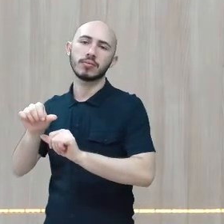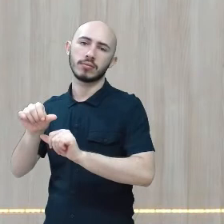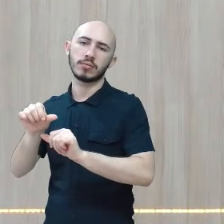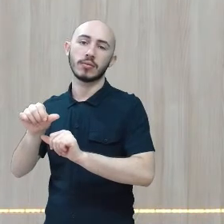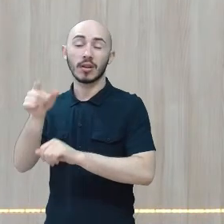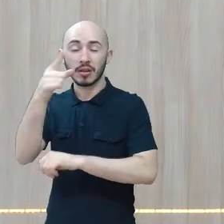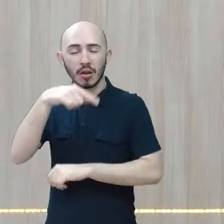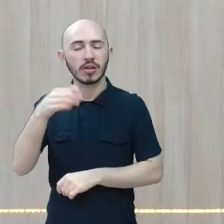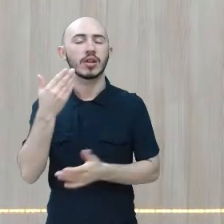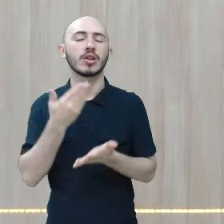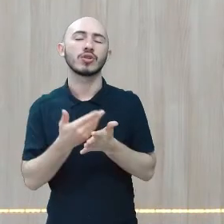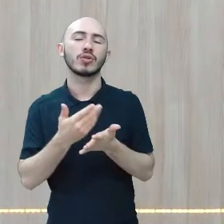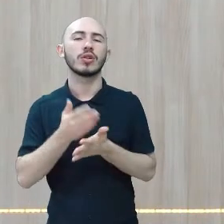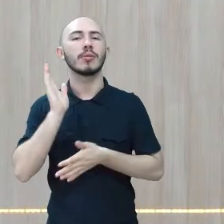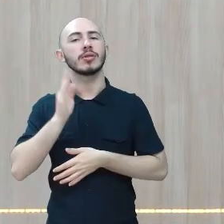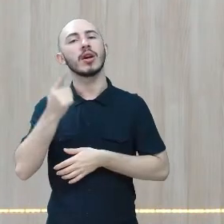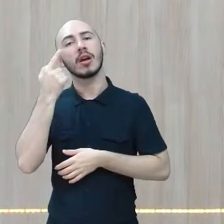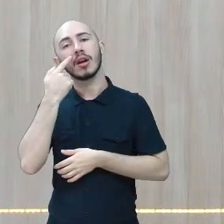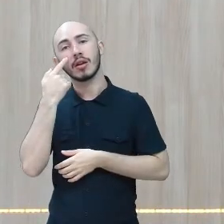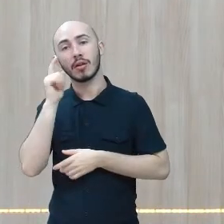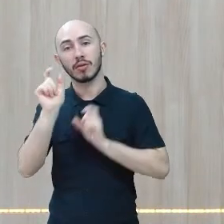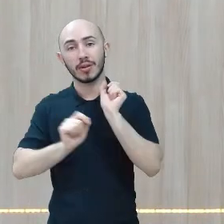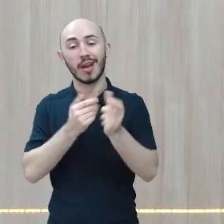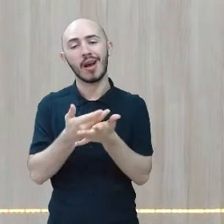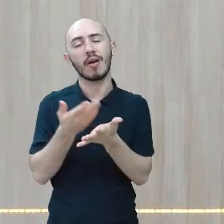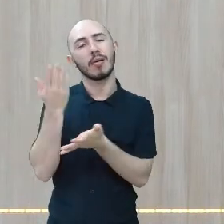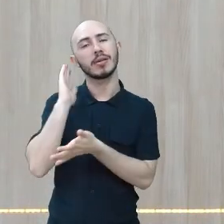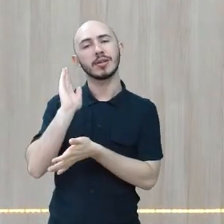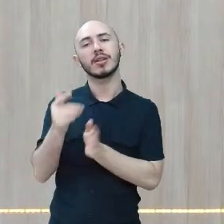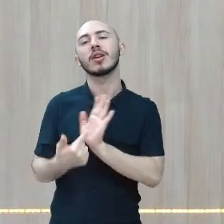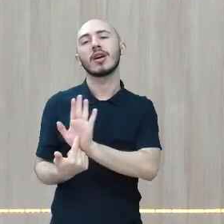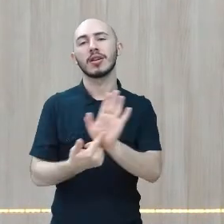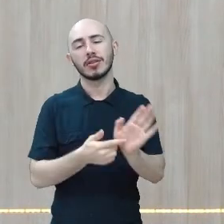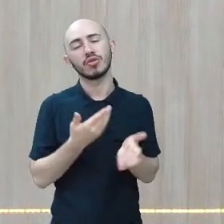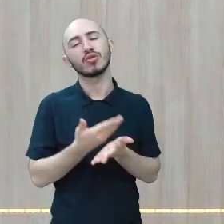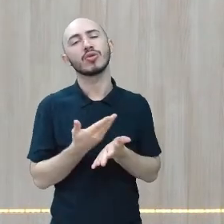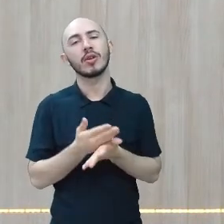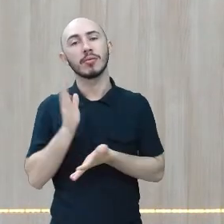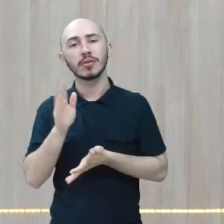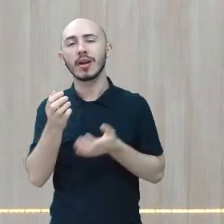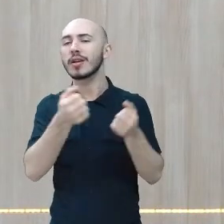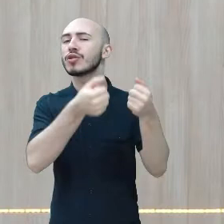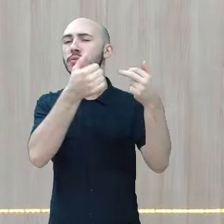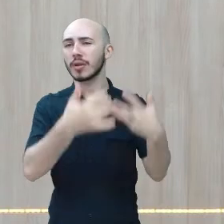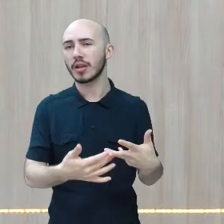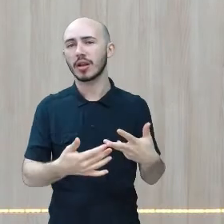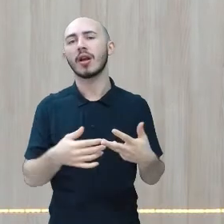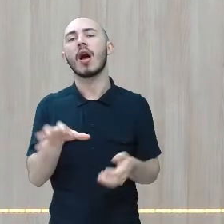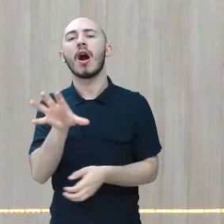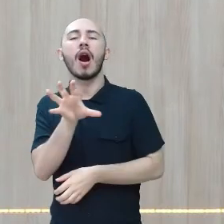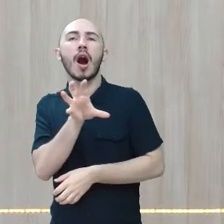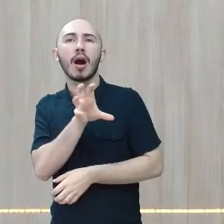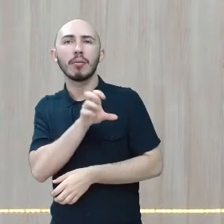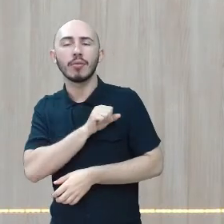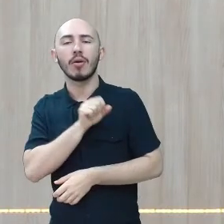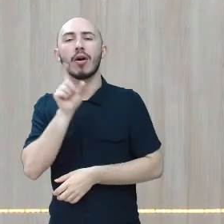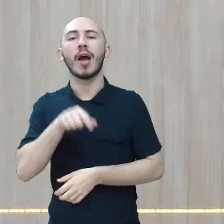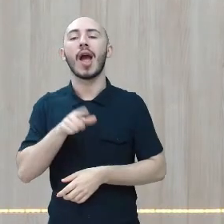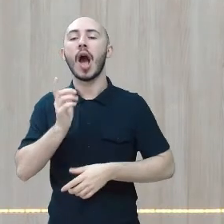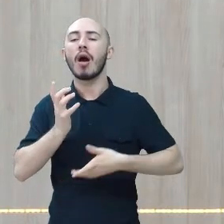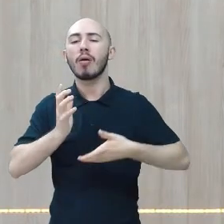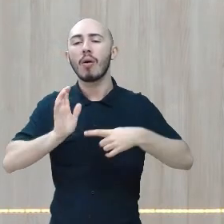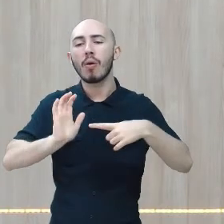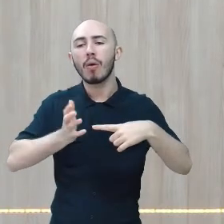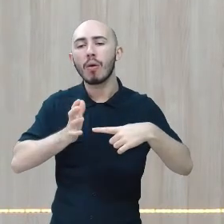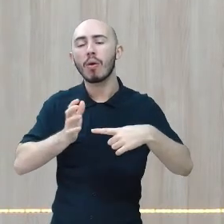Já vimos isso em outra aula. Então, quando eu uso isso, falando, não é? O amor é o motor do